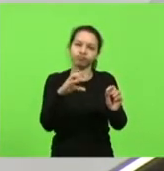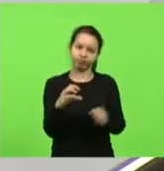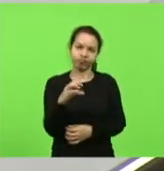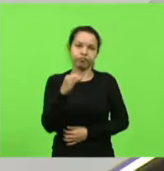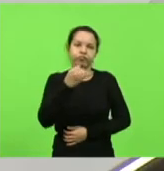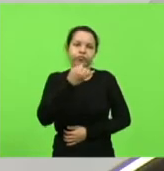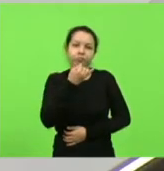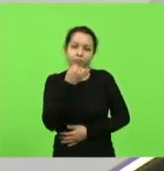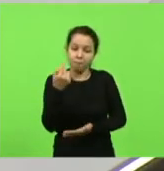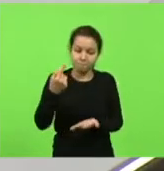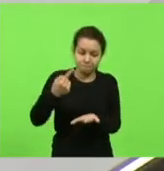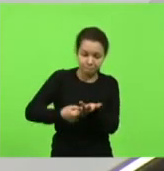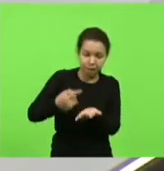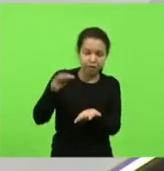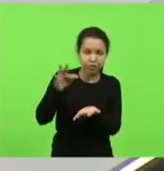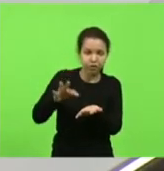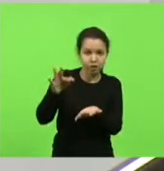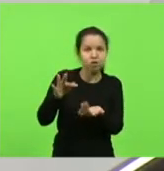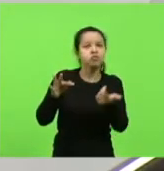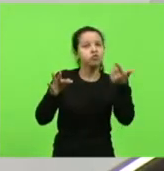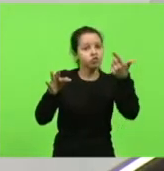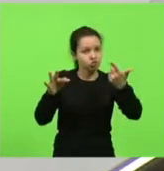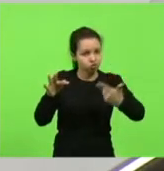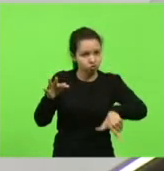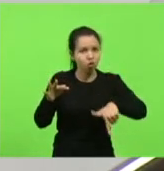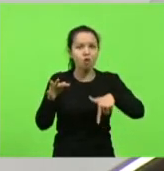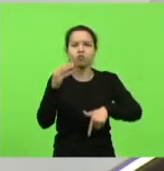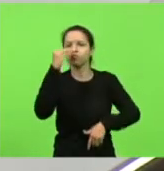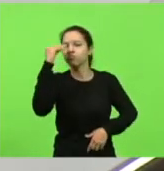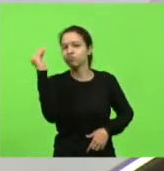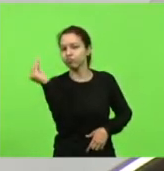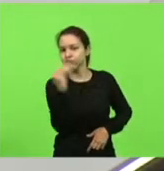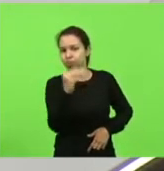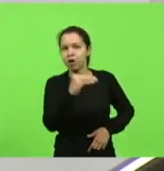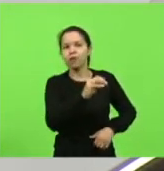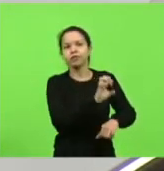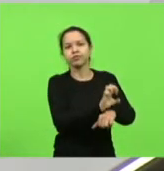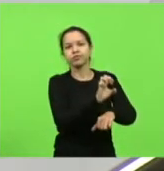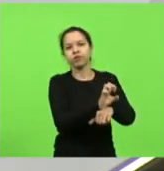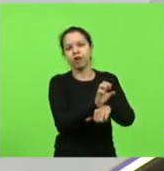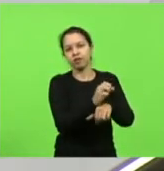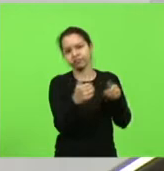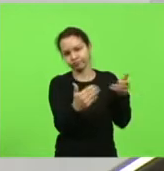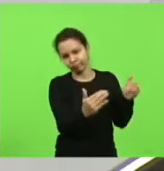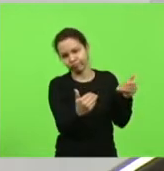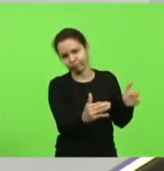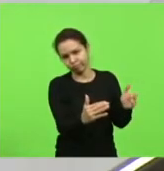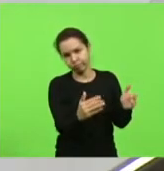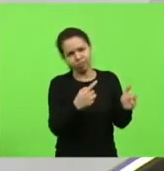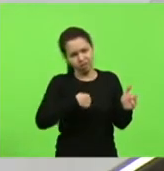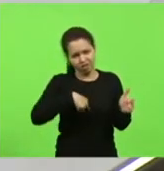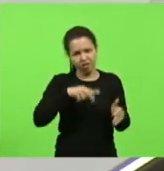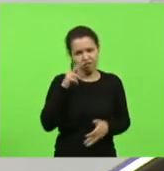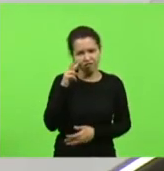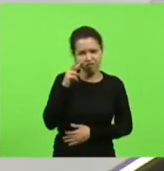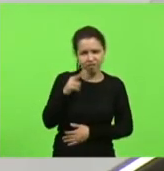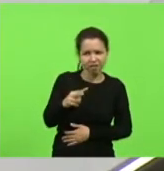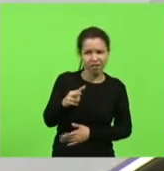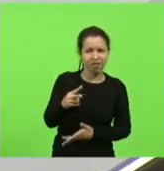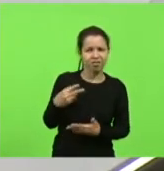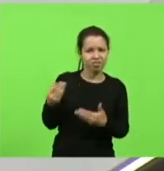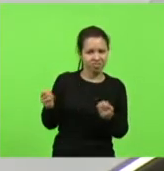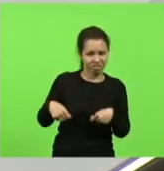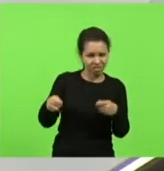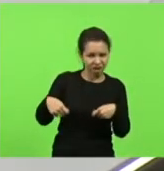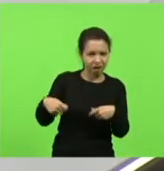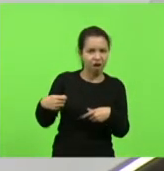pacto federativo, mais uma vez, deixa o nosso estado de escanteio. Eu, sinceramente, não vejo como continuar